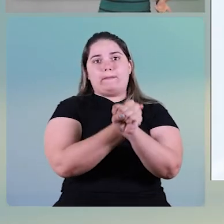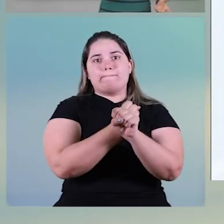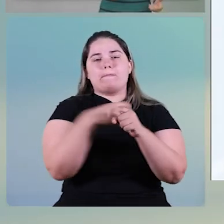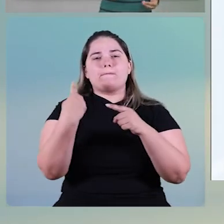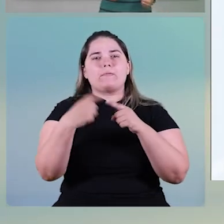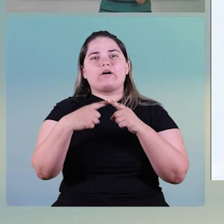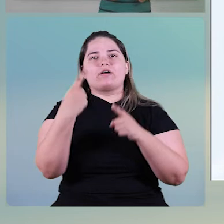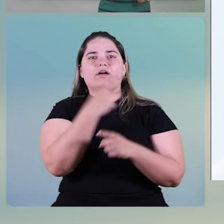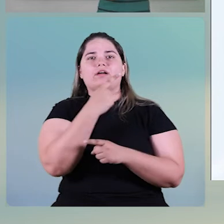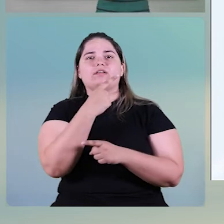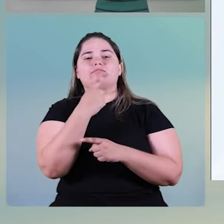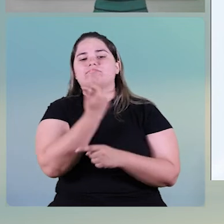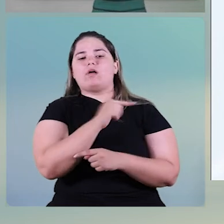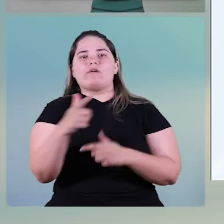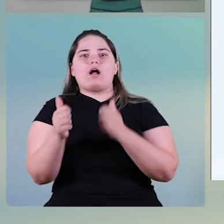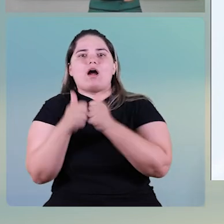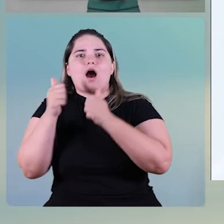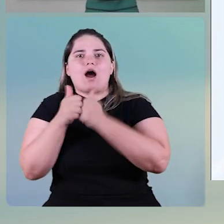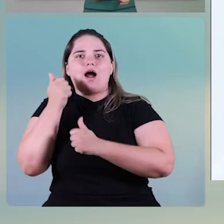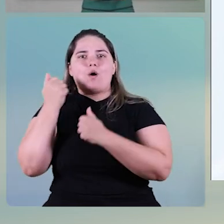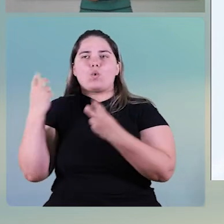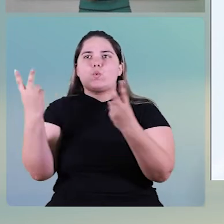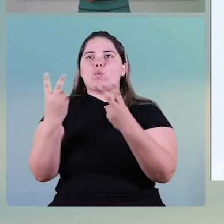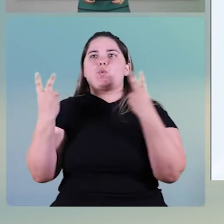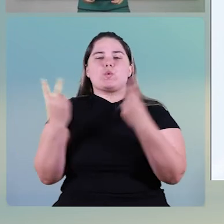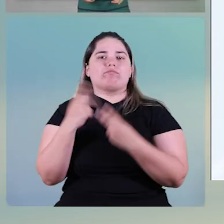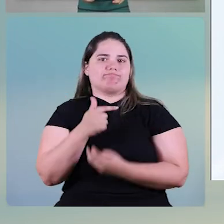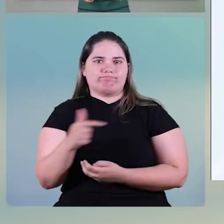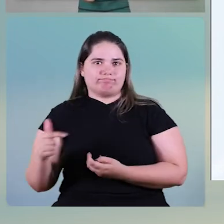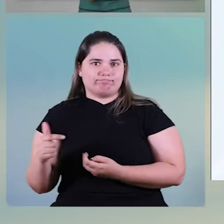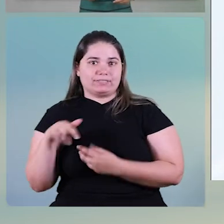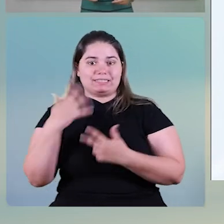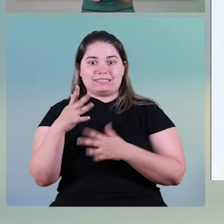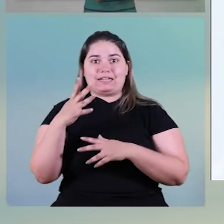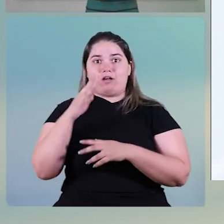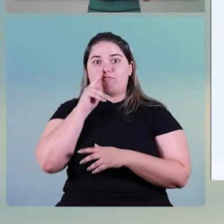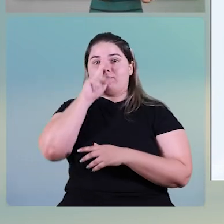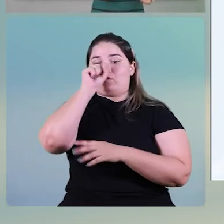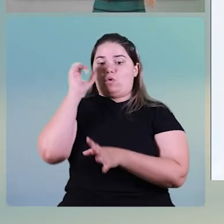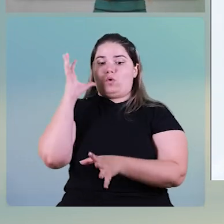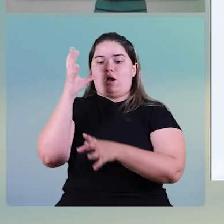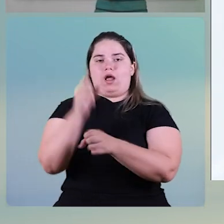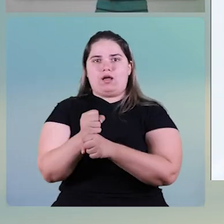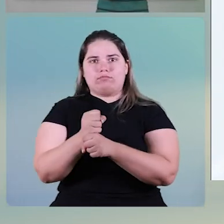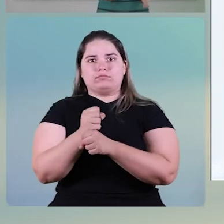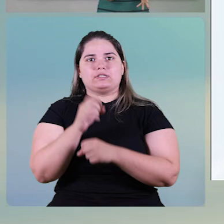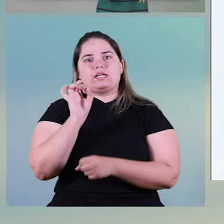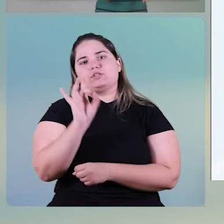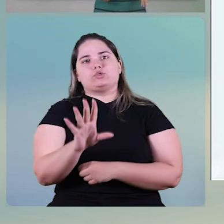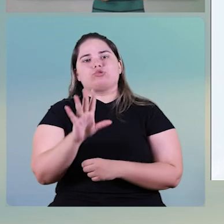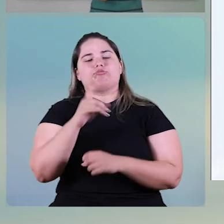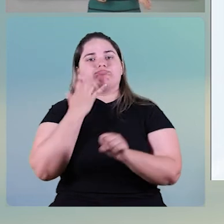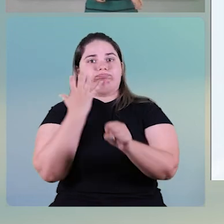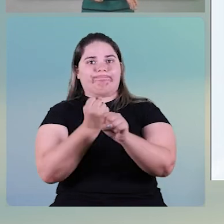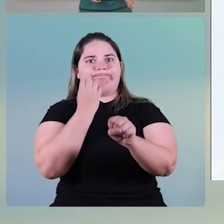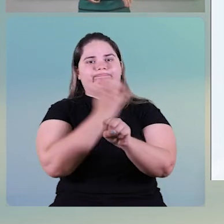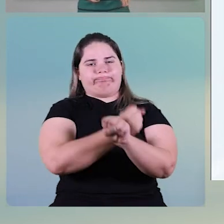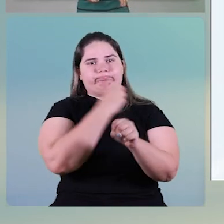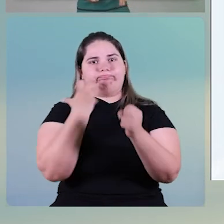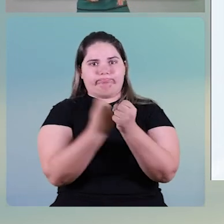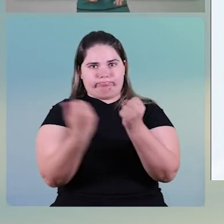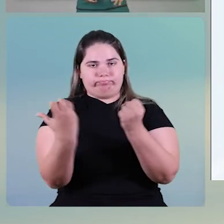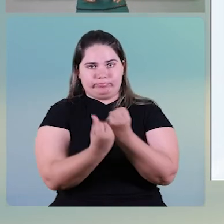ar. Então, a força resultante sobre cada uma das motos é a força gravitacional, que é vertical para baixo, por isso que elas